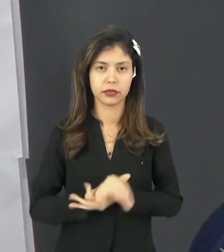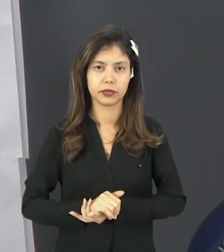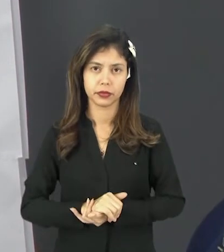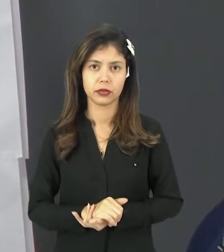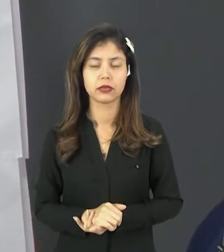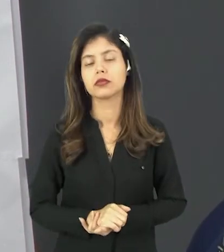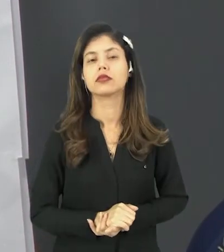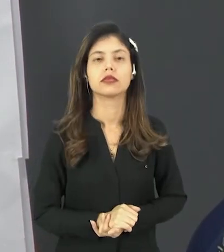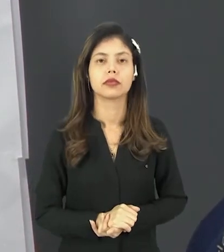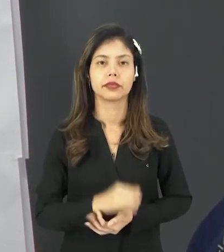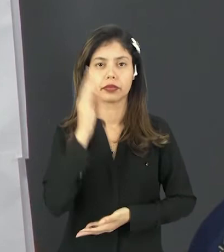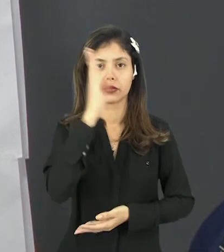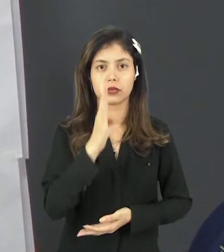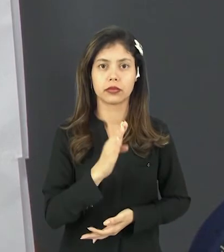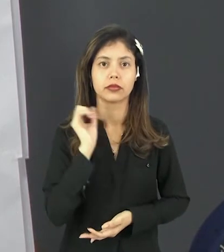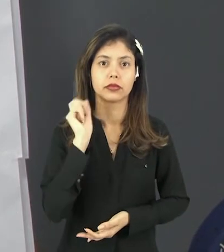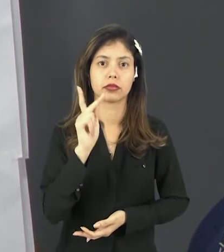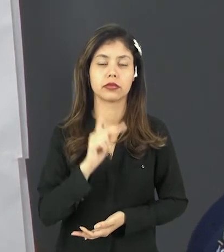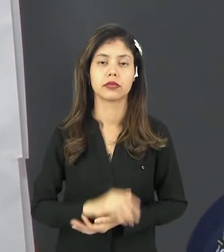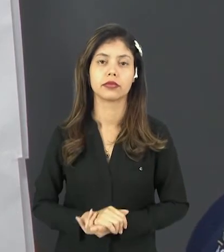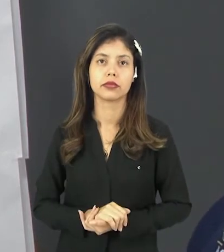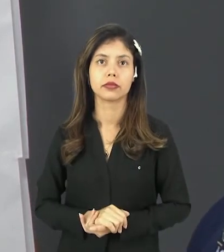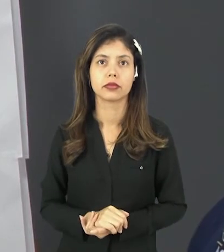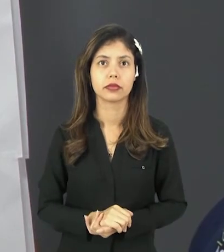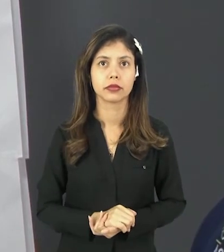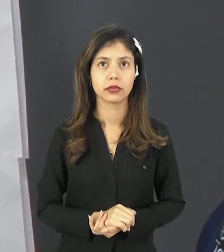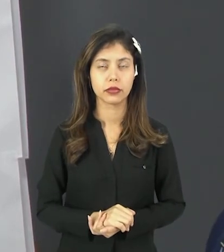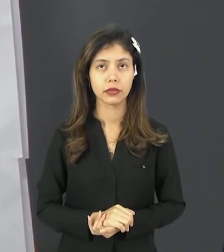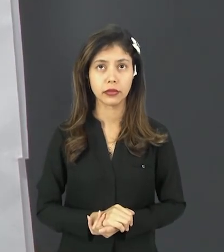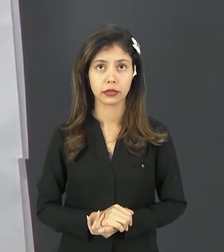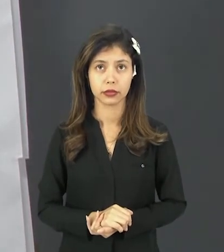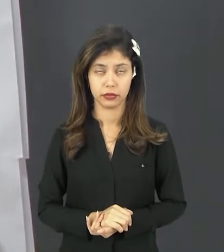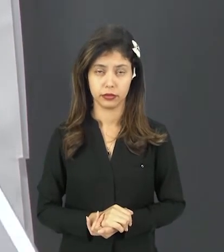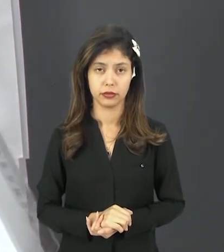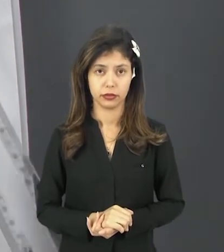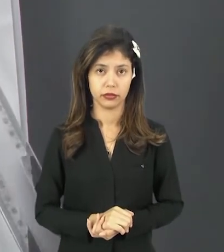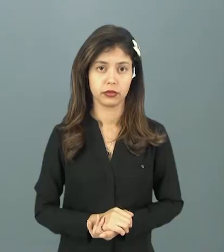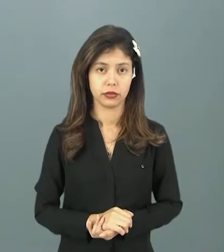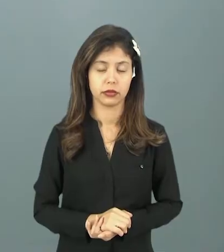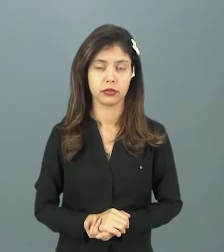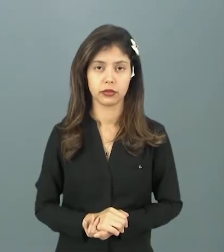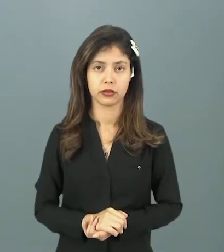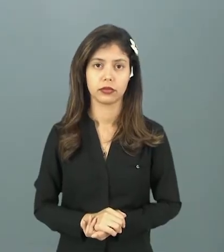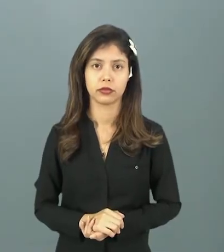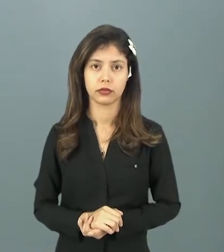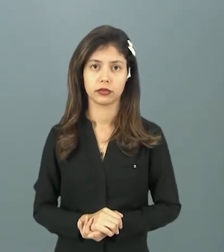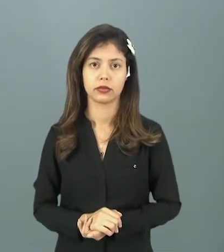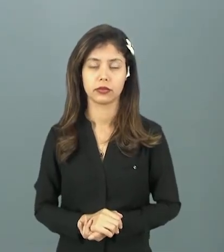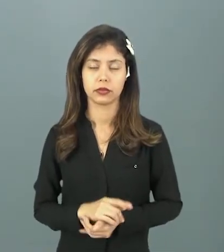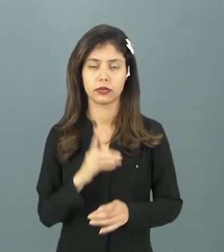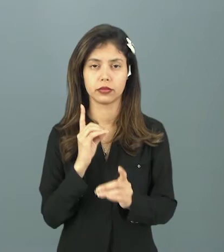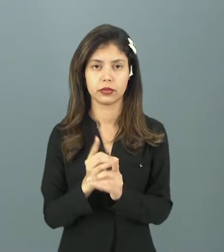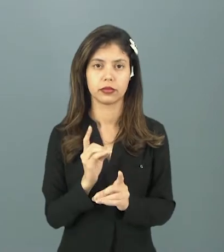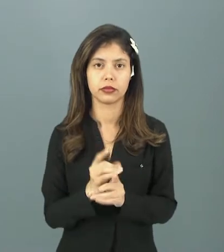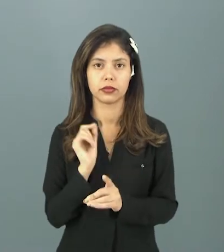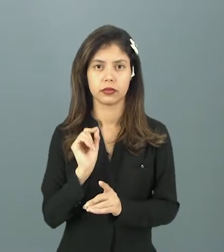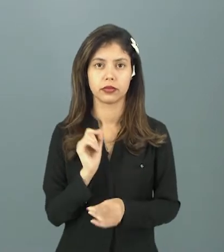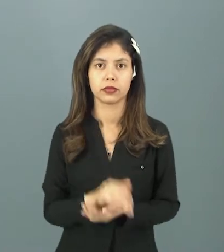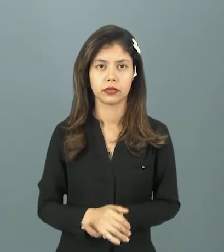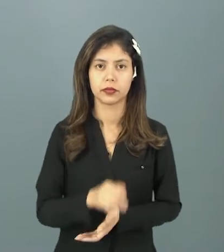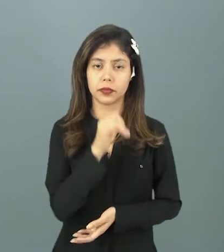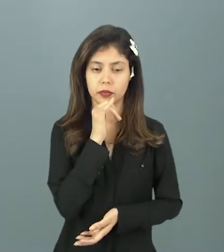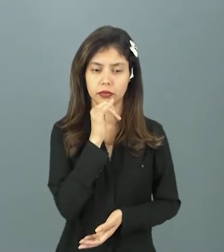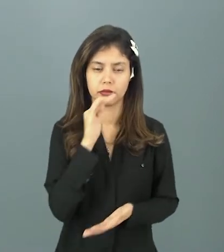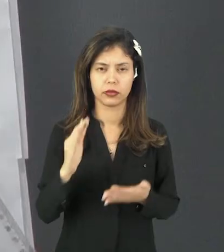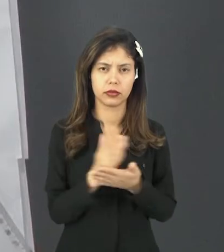Brasil. Ok? O que mais que eu posso encontrar no dicionário? Ó? Como está aqui em destaque. Ó. Exemplos de